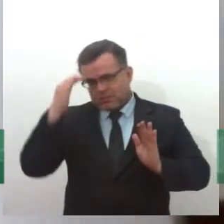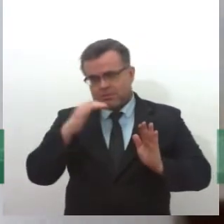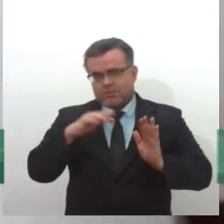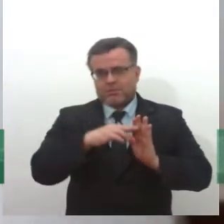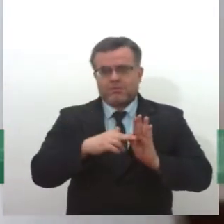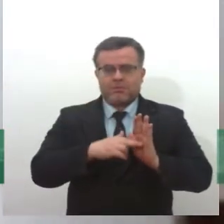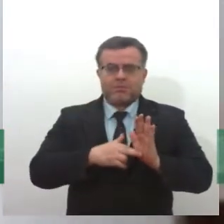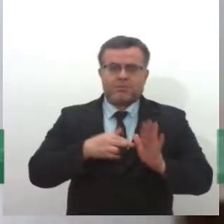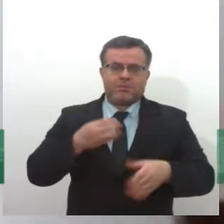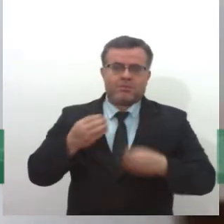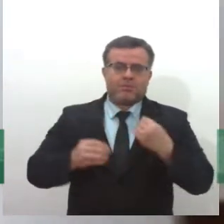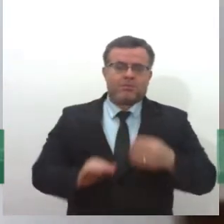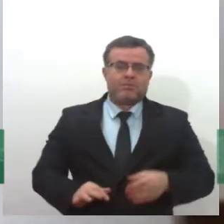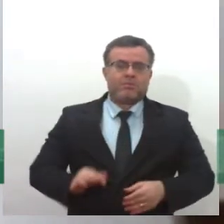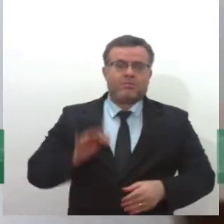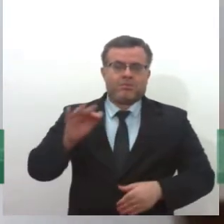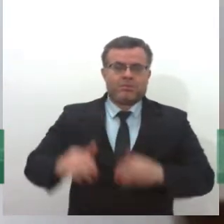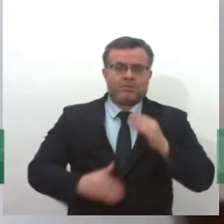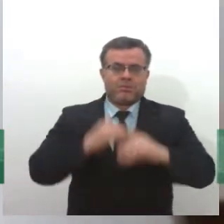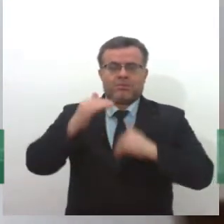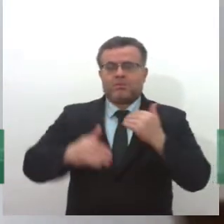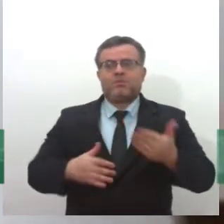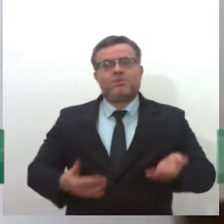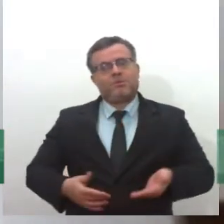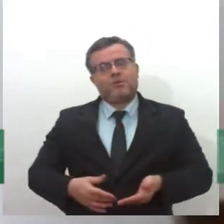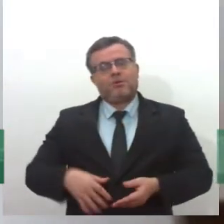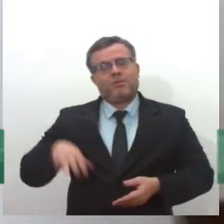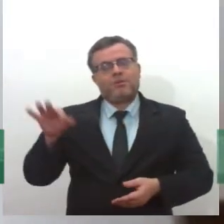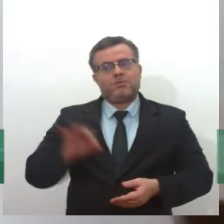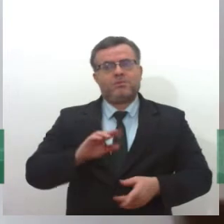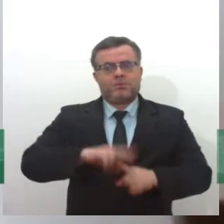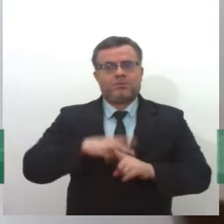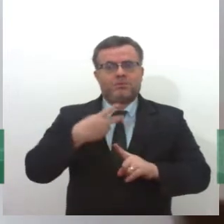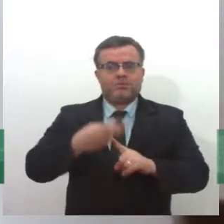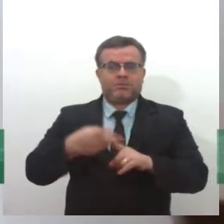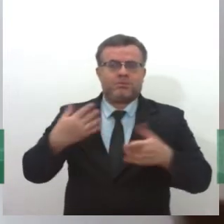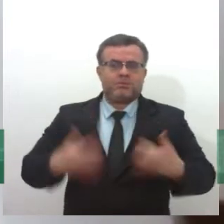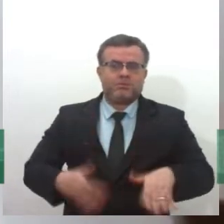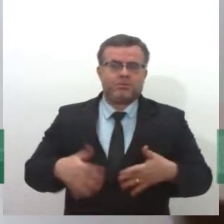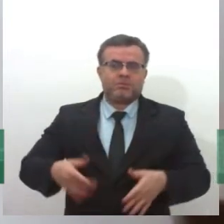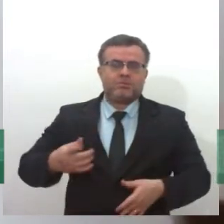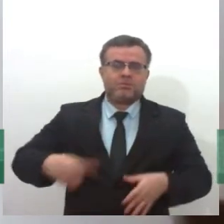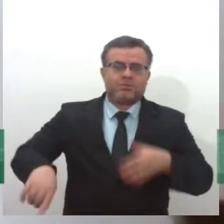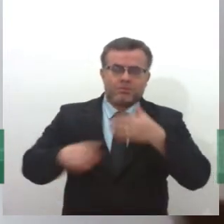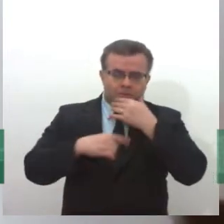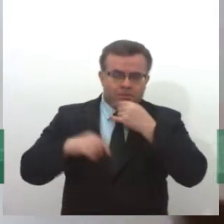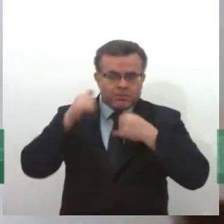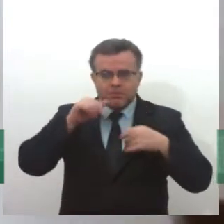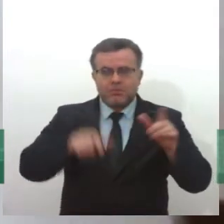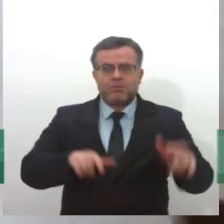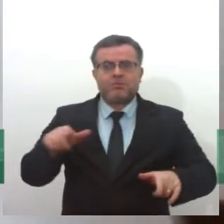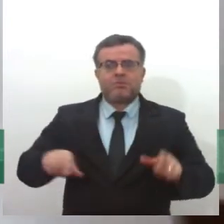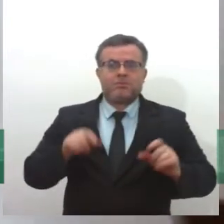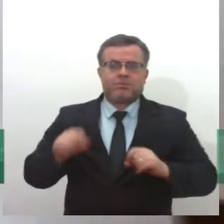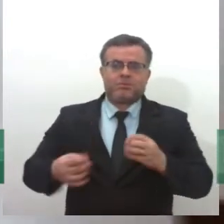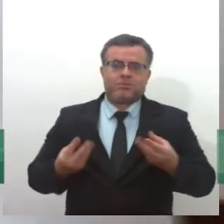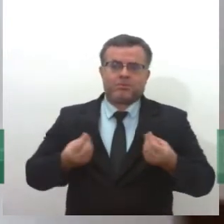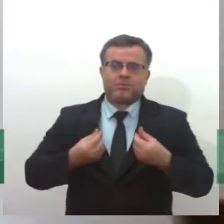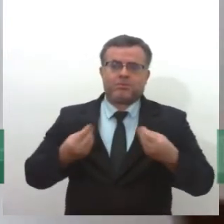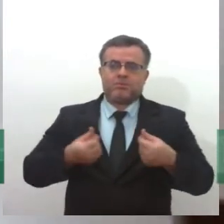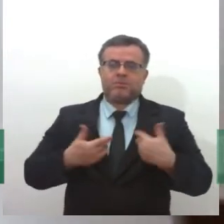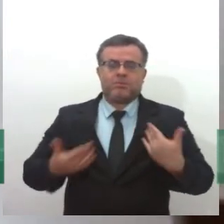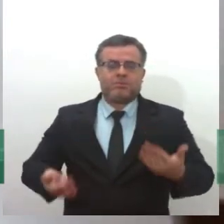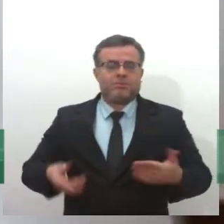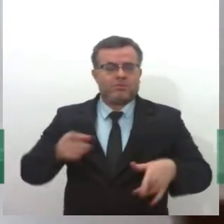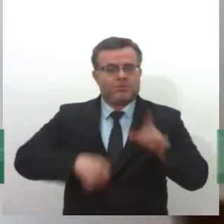como é que a gente lá na frente avança para um percentual maior? Se o nosso horizonte enquanto luta de mulheres é a paridade, é no mínimo